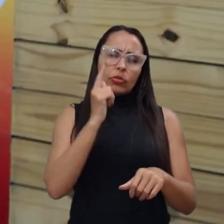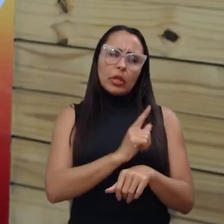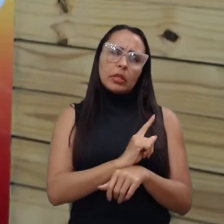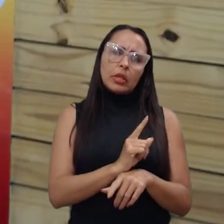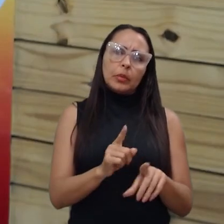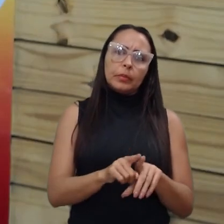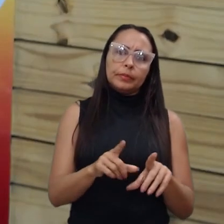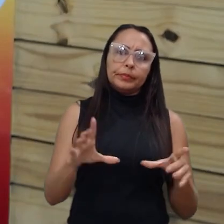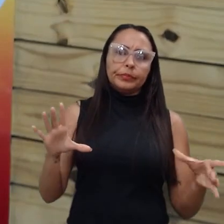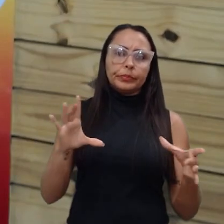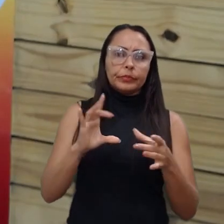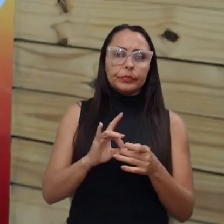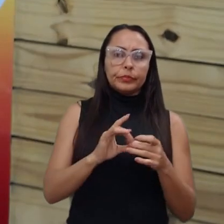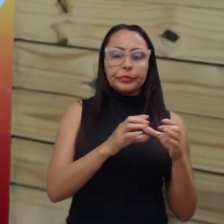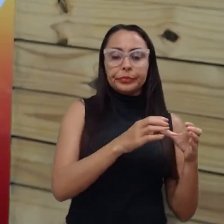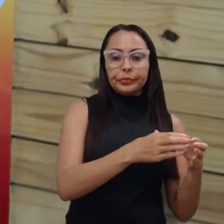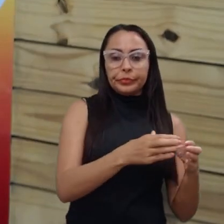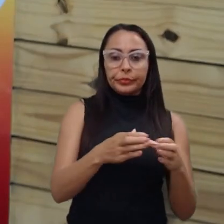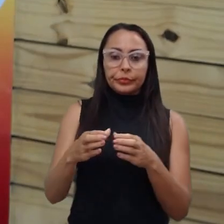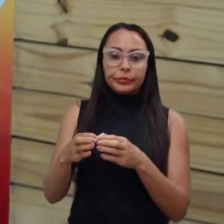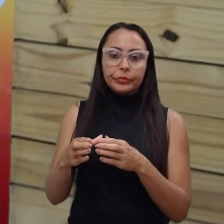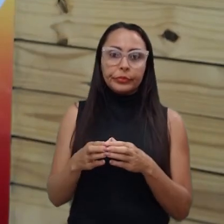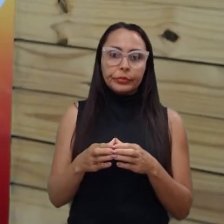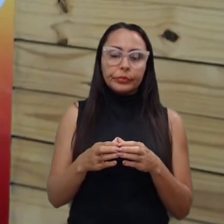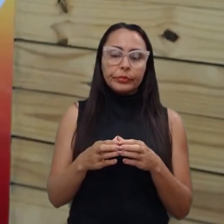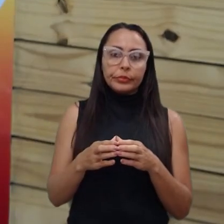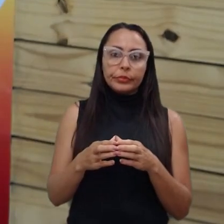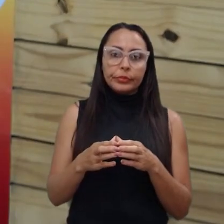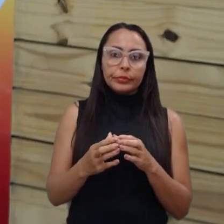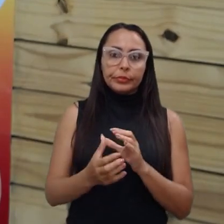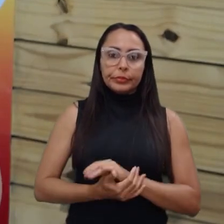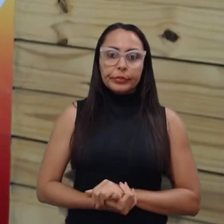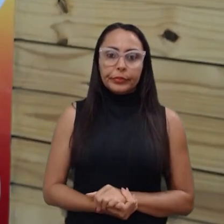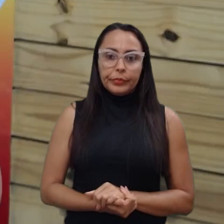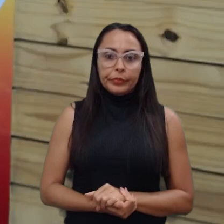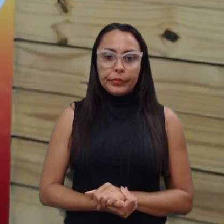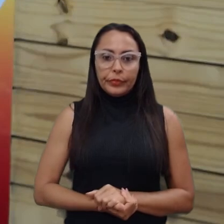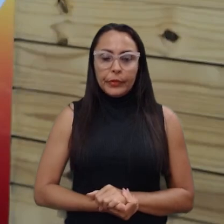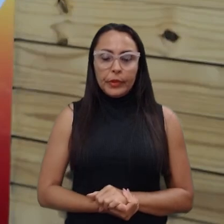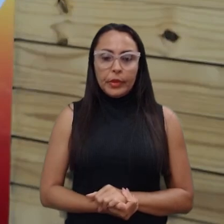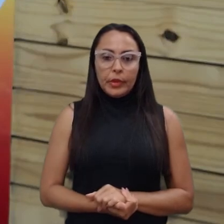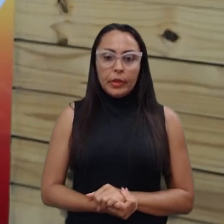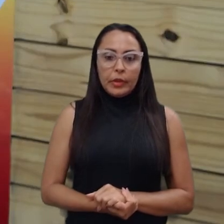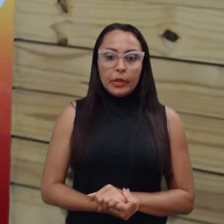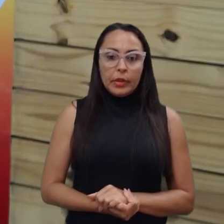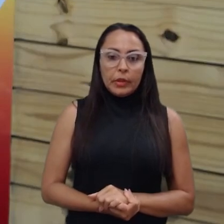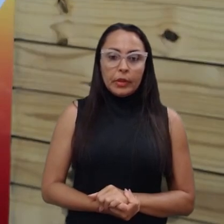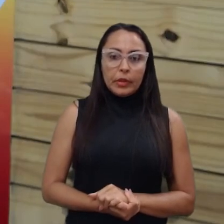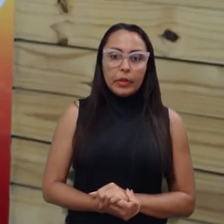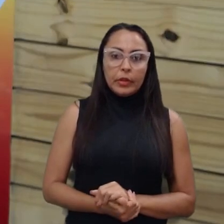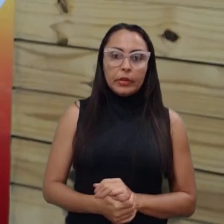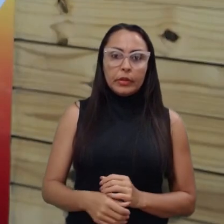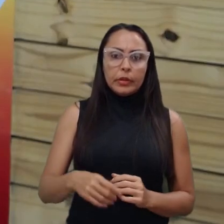também junto com a equipe de meio ambiente da empresa. Uma das coisas que estão sendo bastante